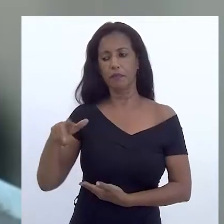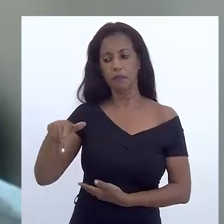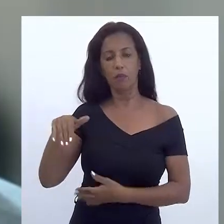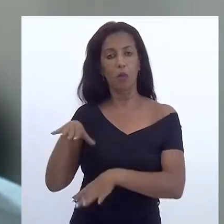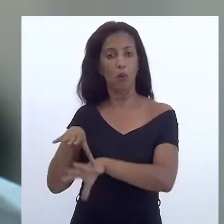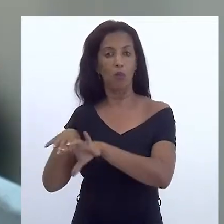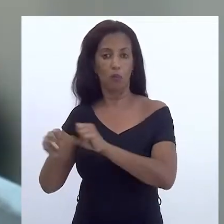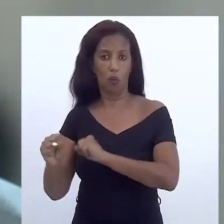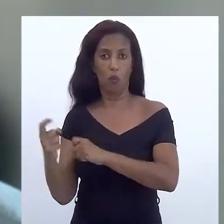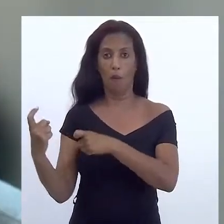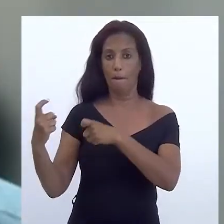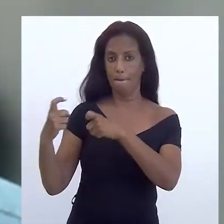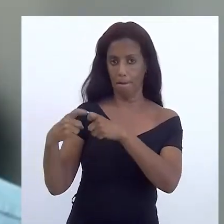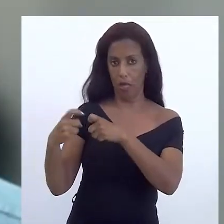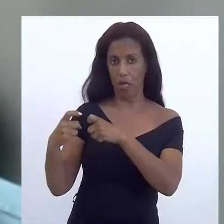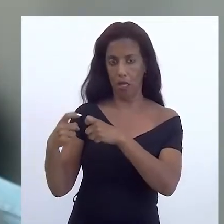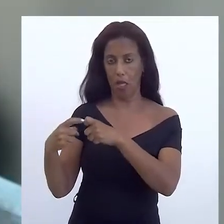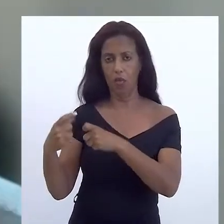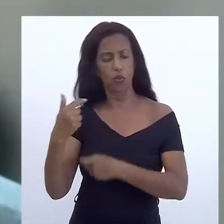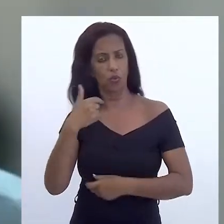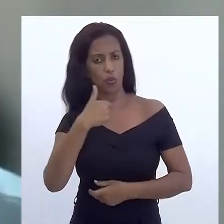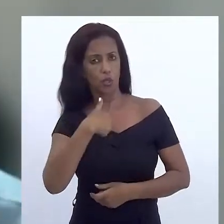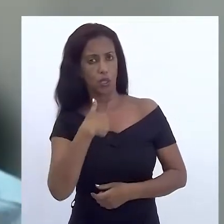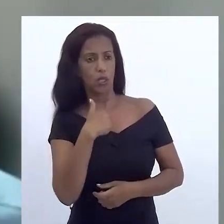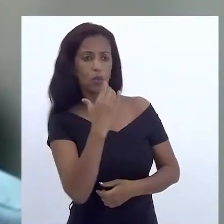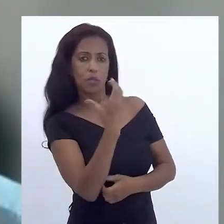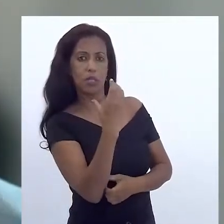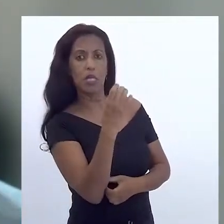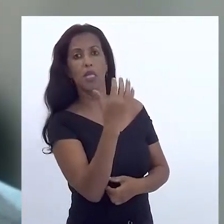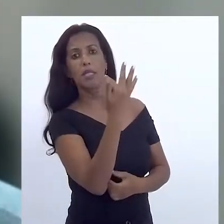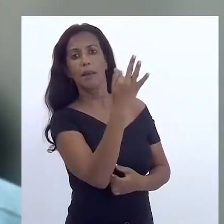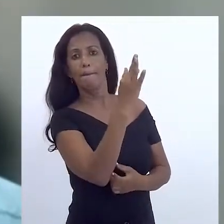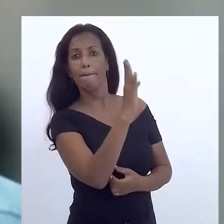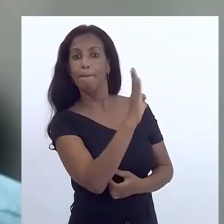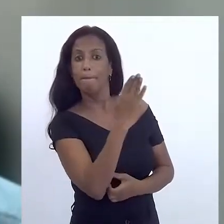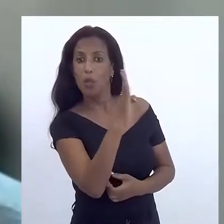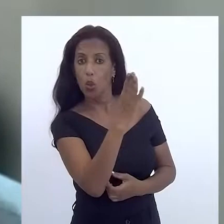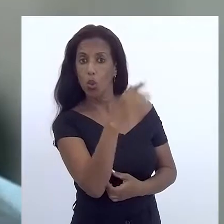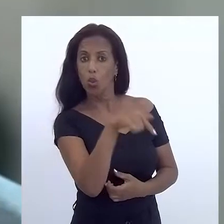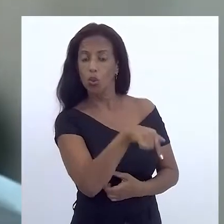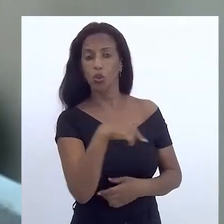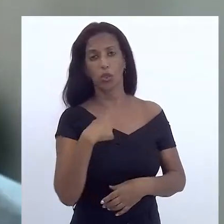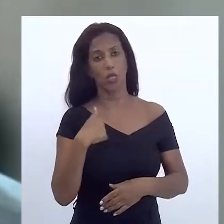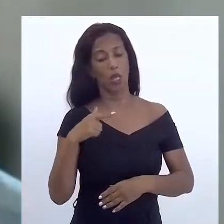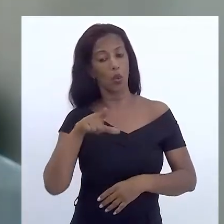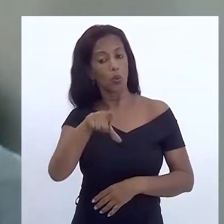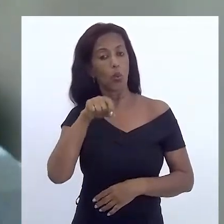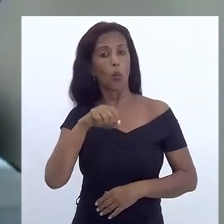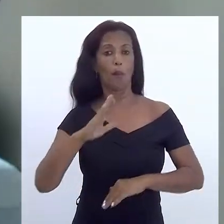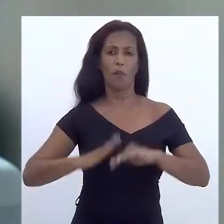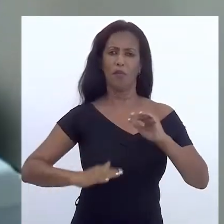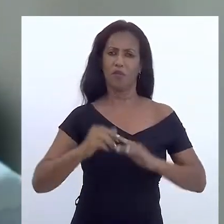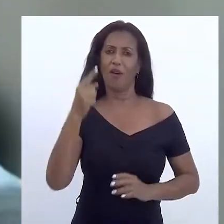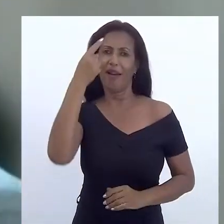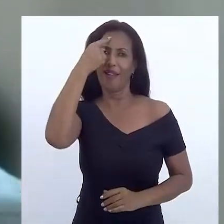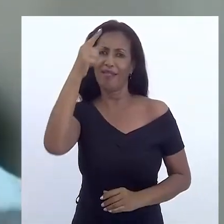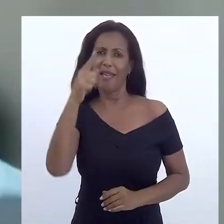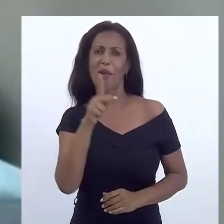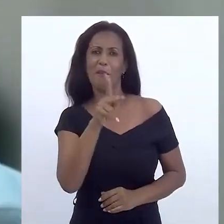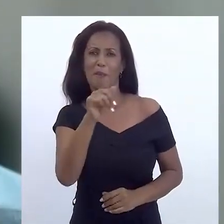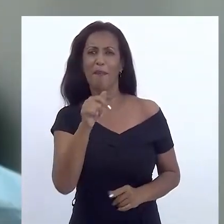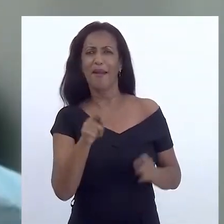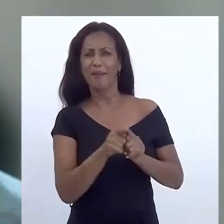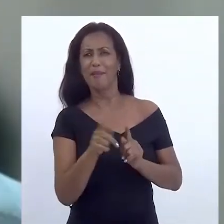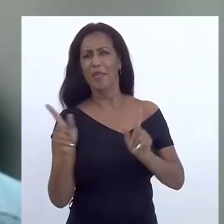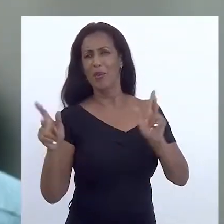formou em medicina pela universidade pública e eu, em ciências biológicas, por escolha minha, por opção. Claro que a ideia inicial do meu pai, por que